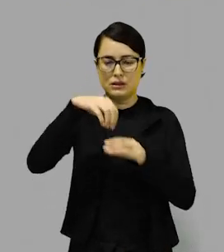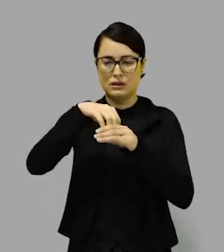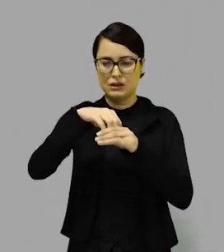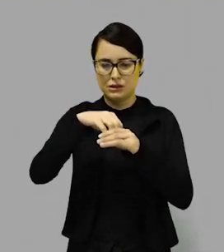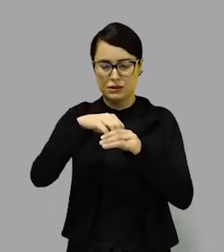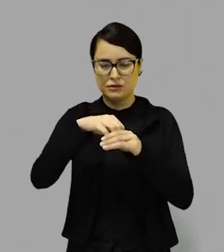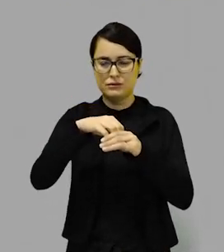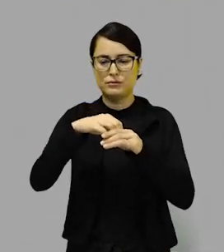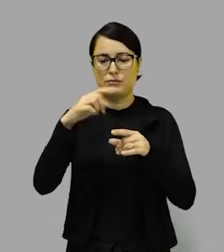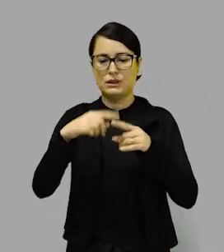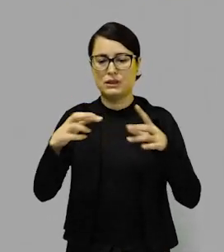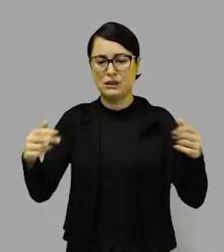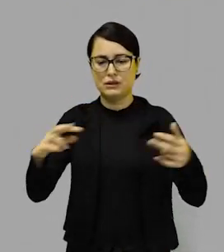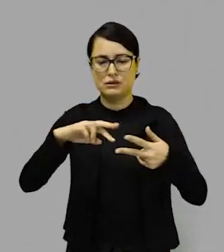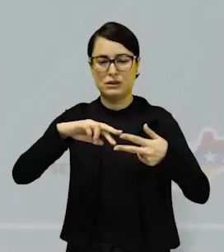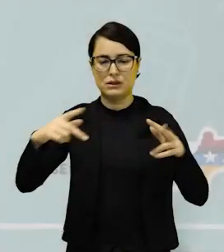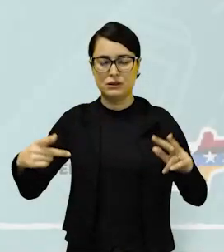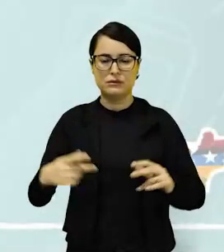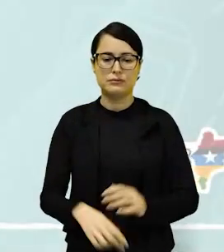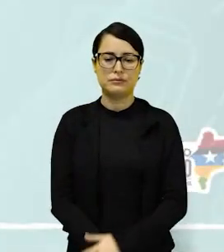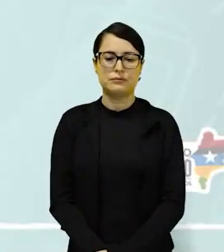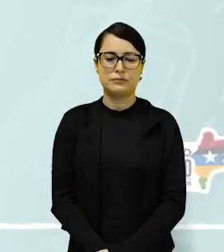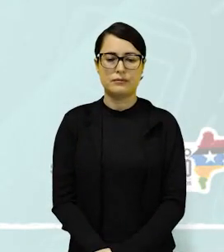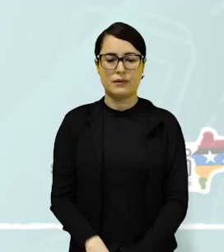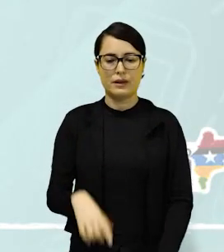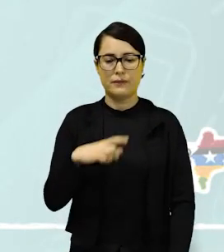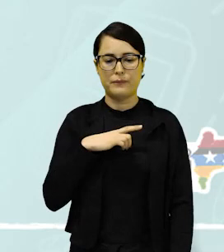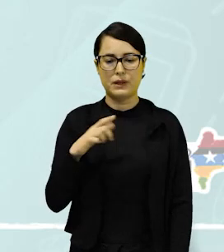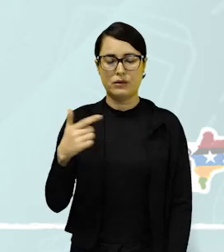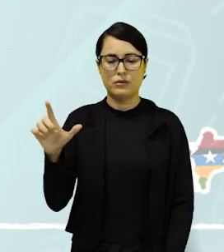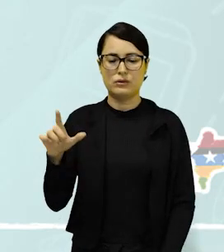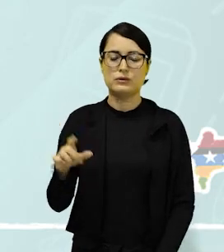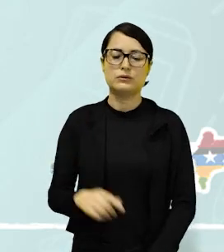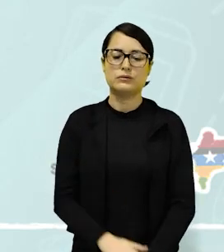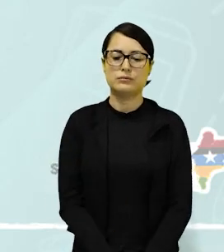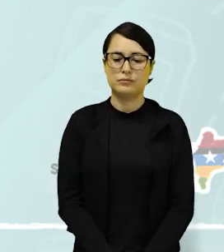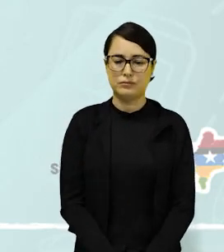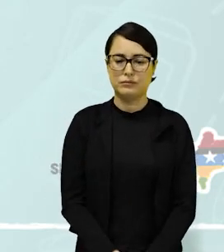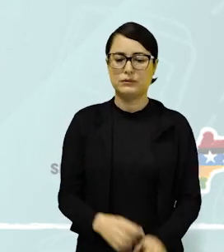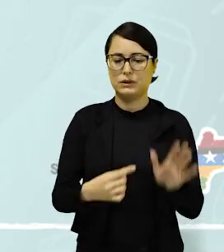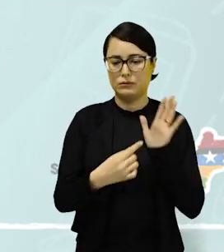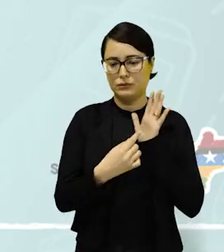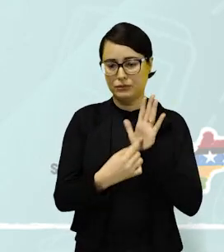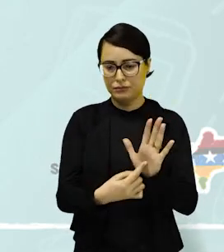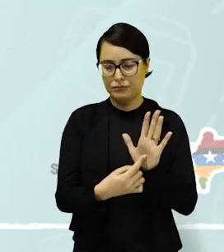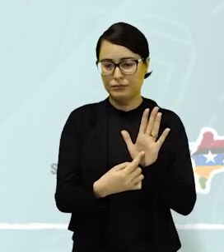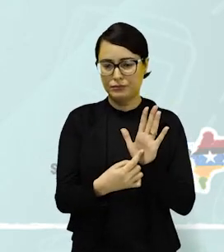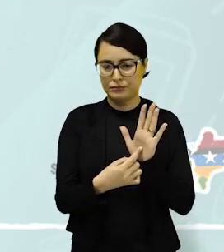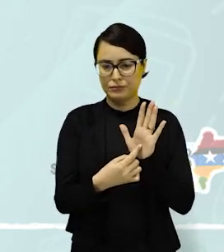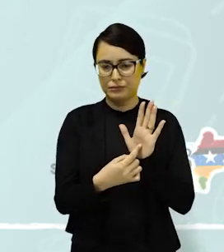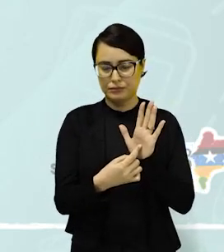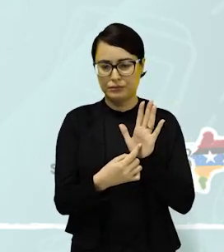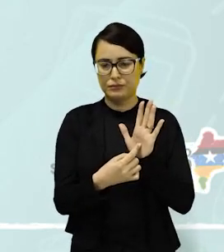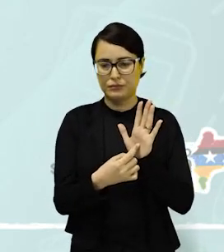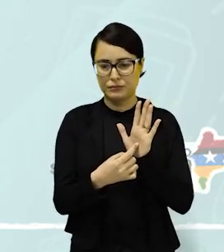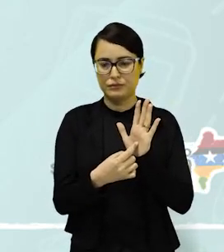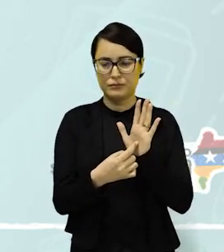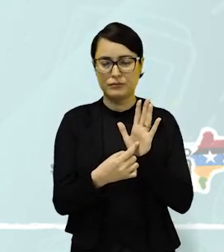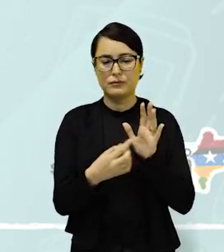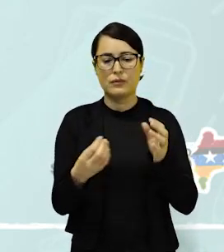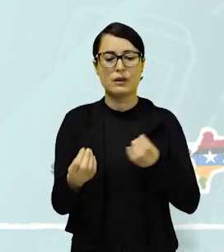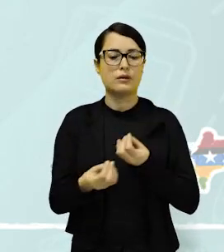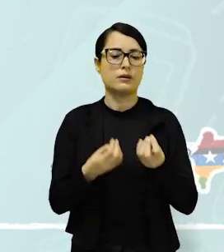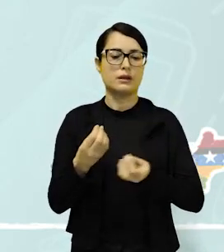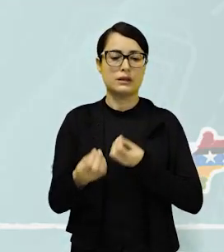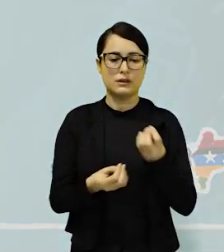existem outros tipos de vírus. Olha só, o capsídeo que eu acabei de mostrar para vocês aqui, mais o material proteico, olha